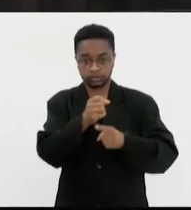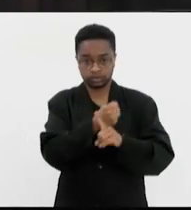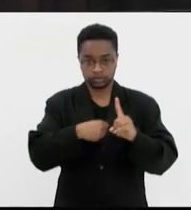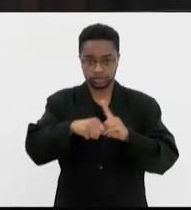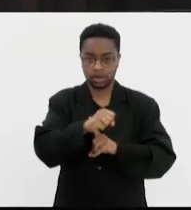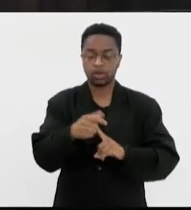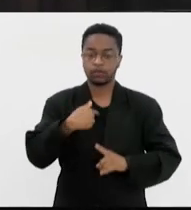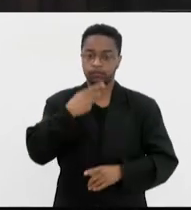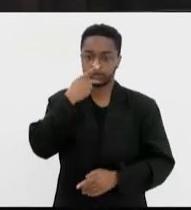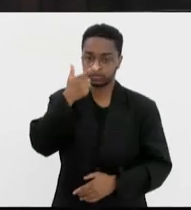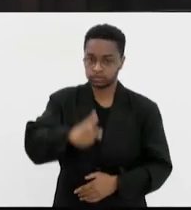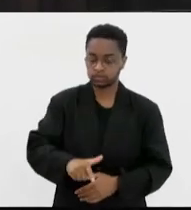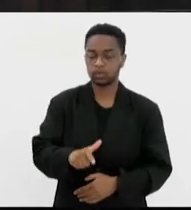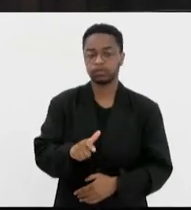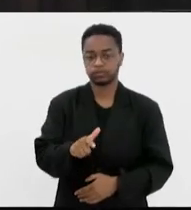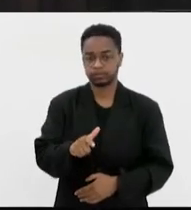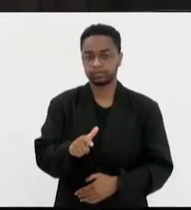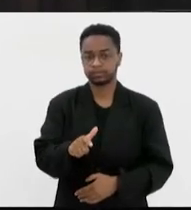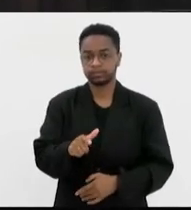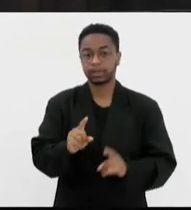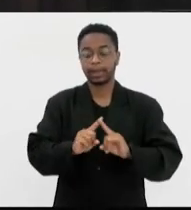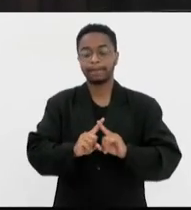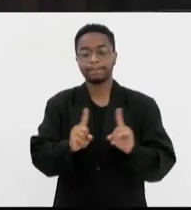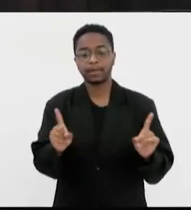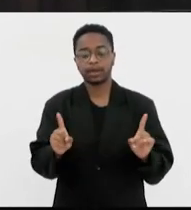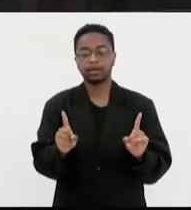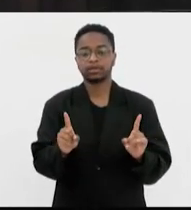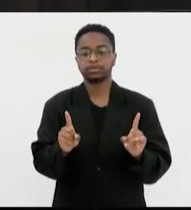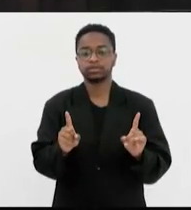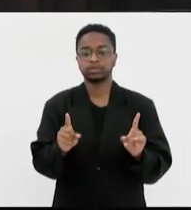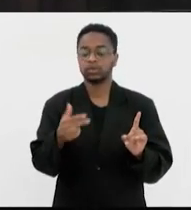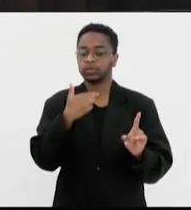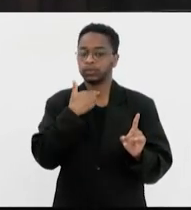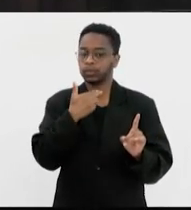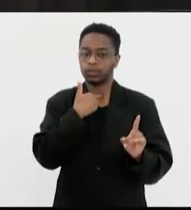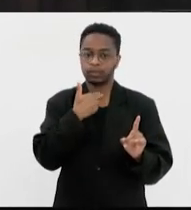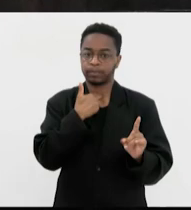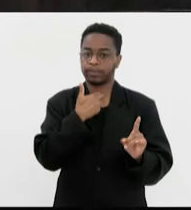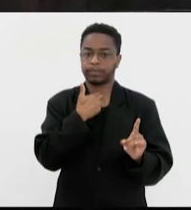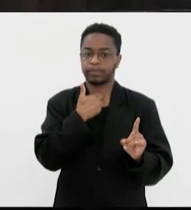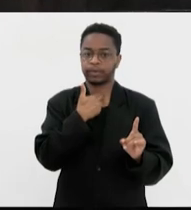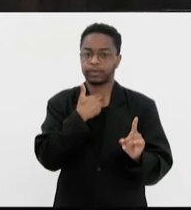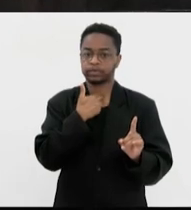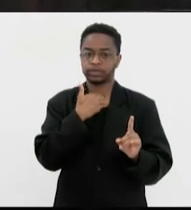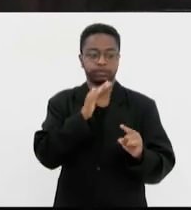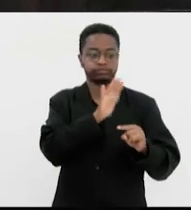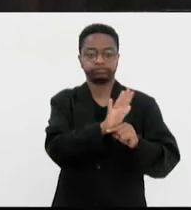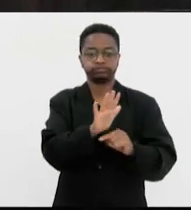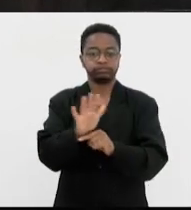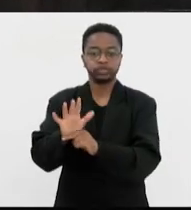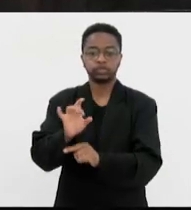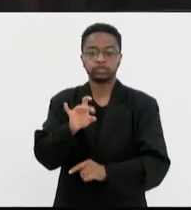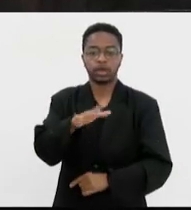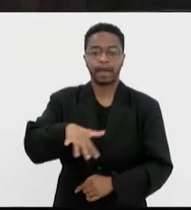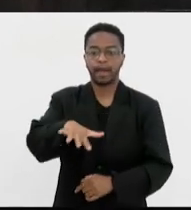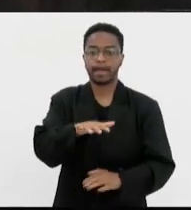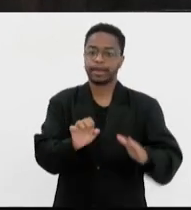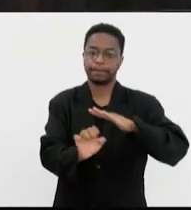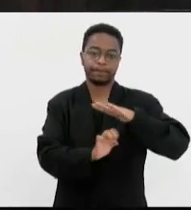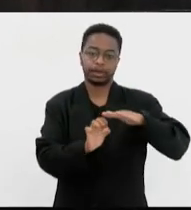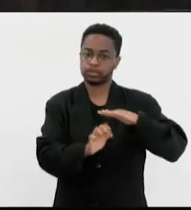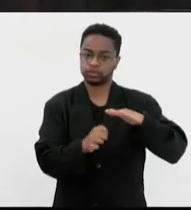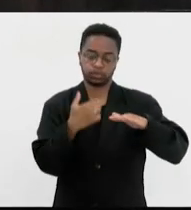aqui mais uma vez. No entanto, elas não podem ser algo que beneficie apenas o setor empresarial.